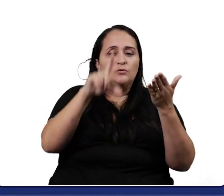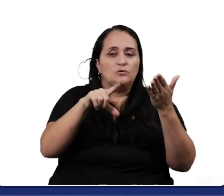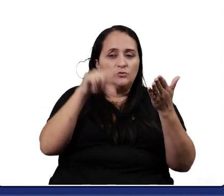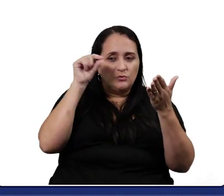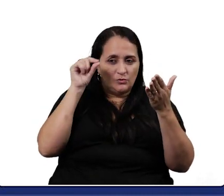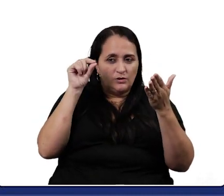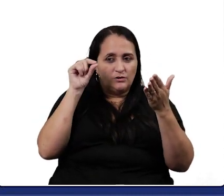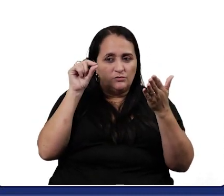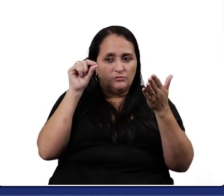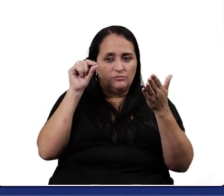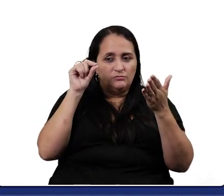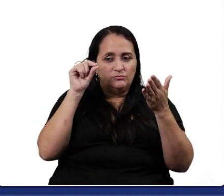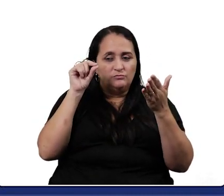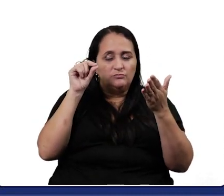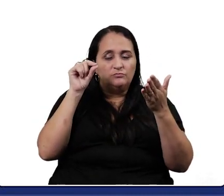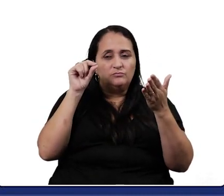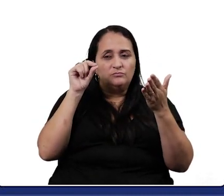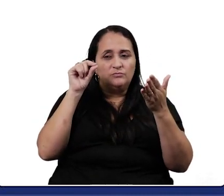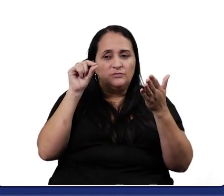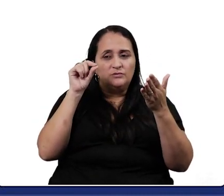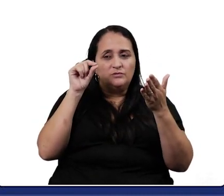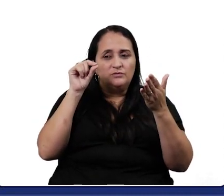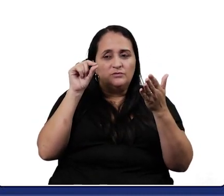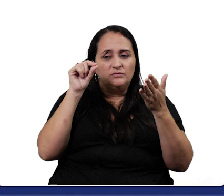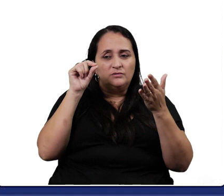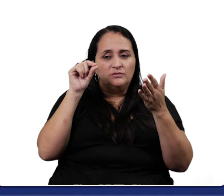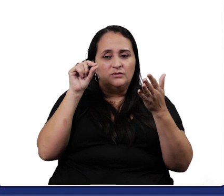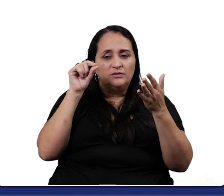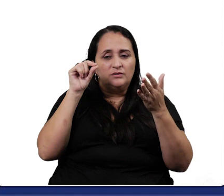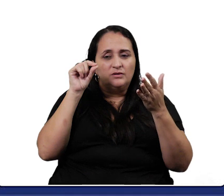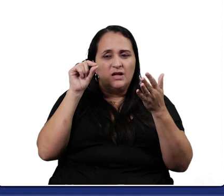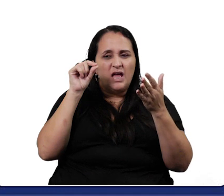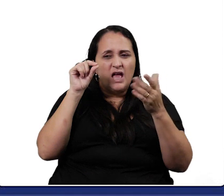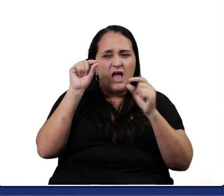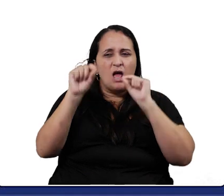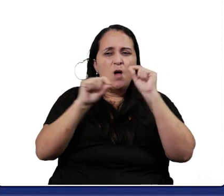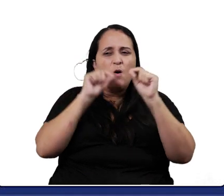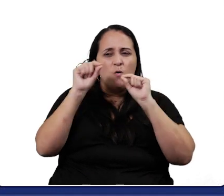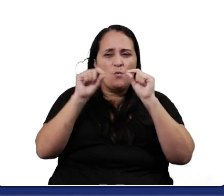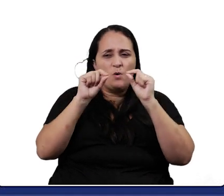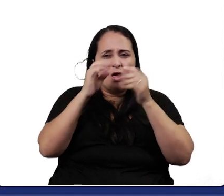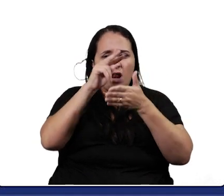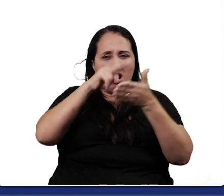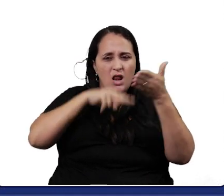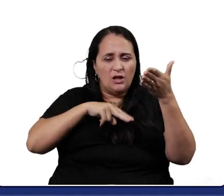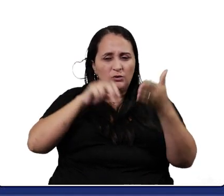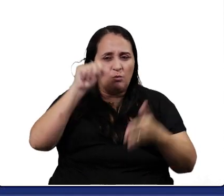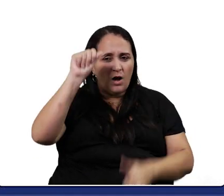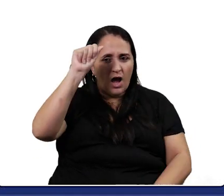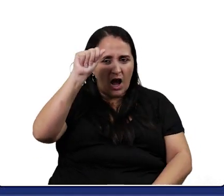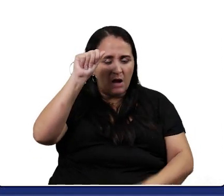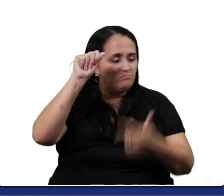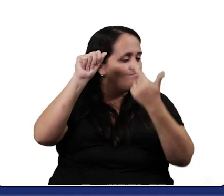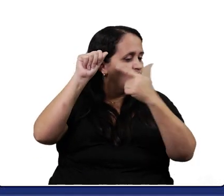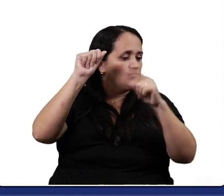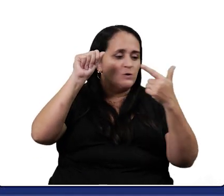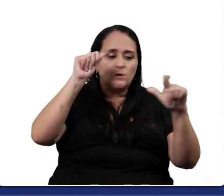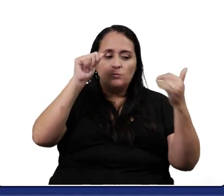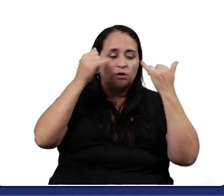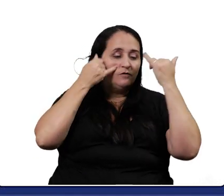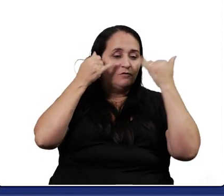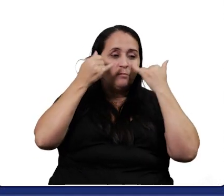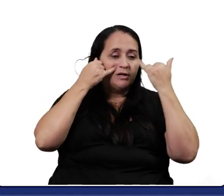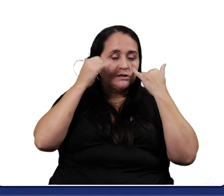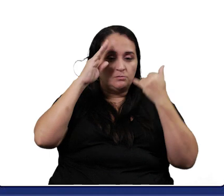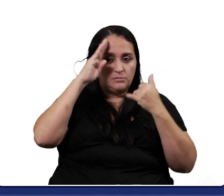escolhido, ou seja, o infográfico, né? Permite ao leitor não ter acesso às